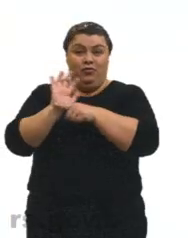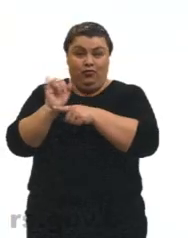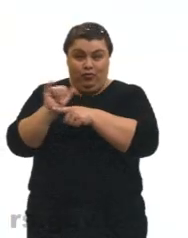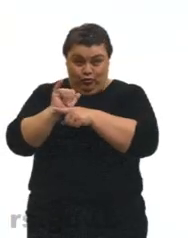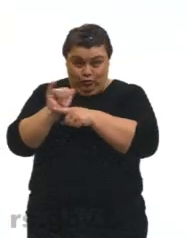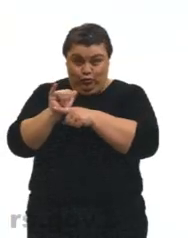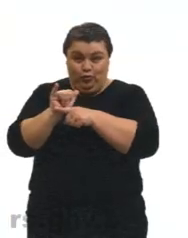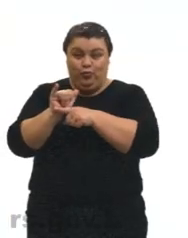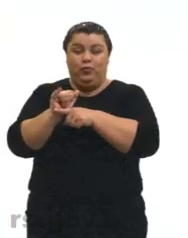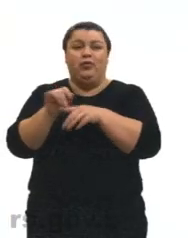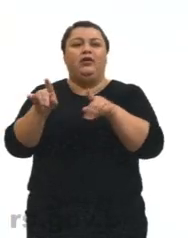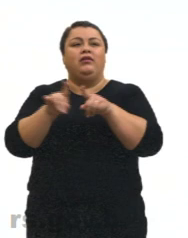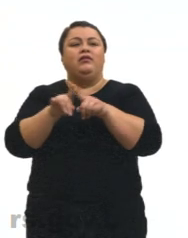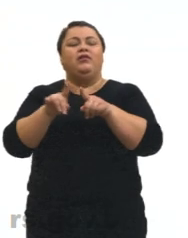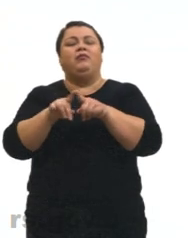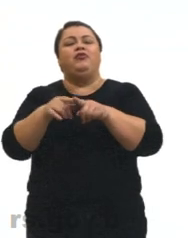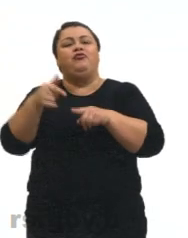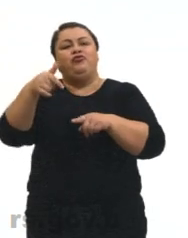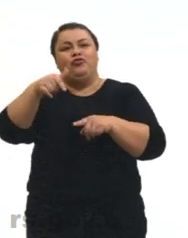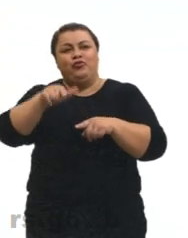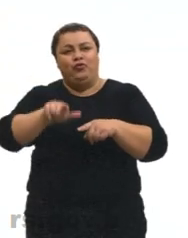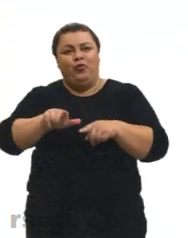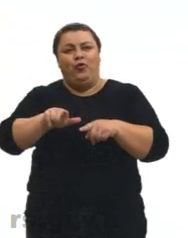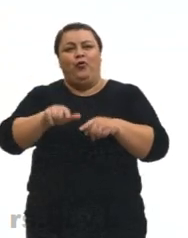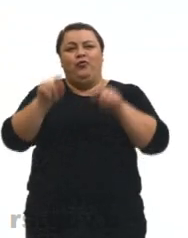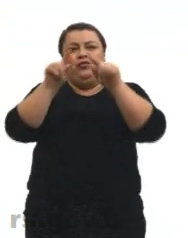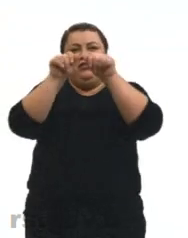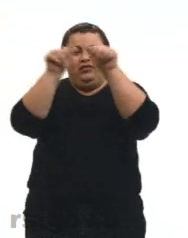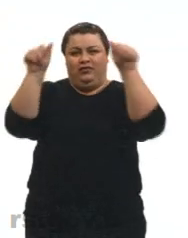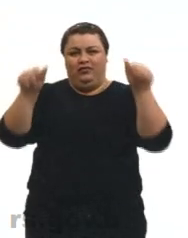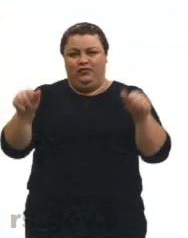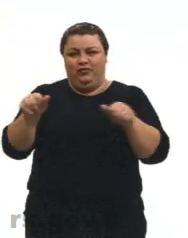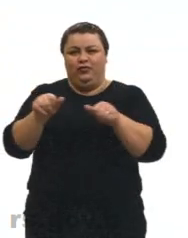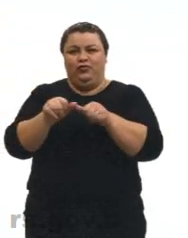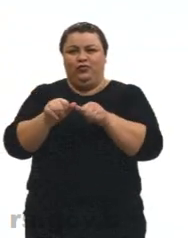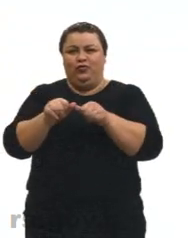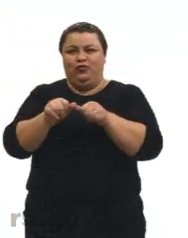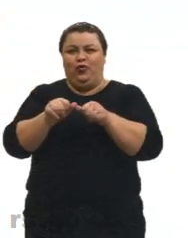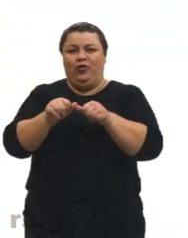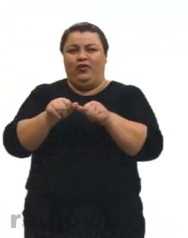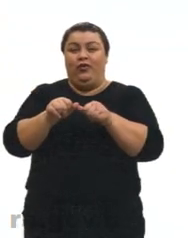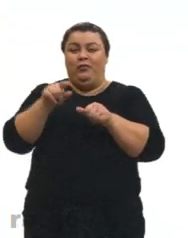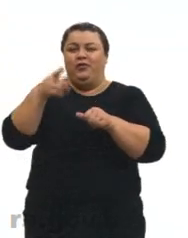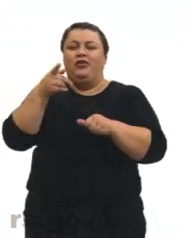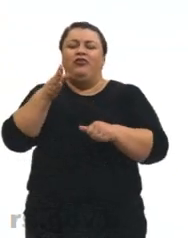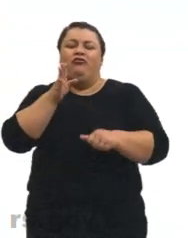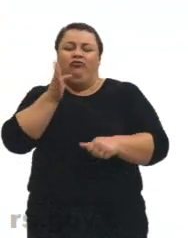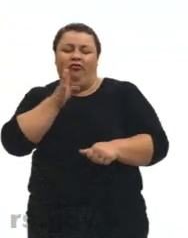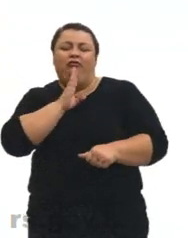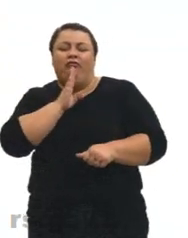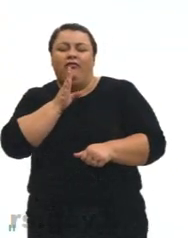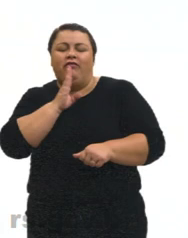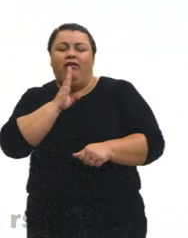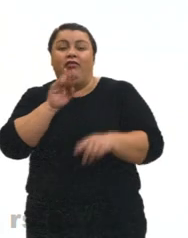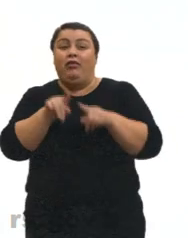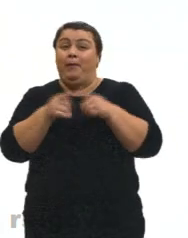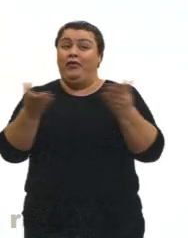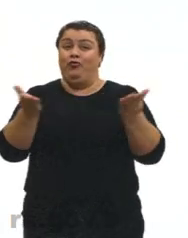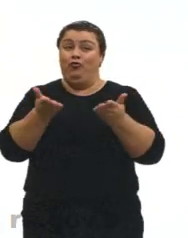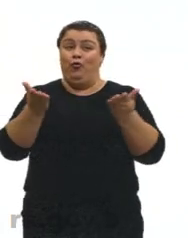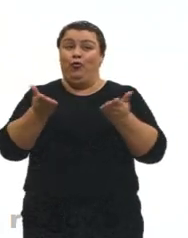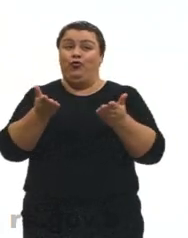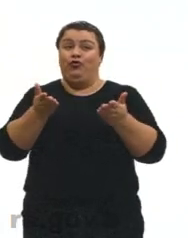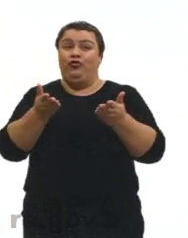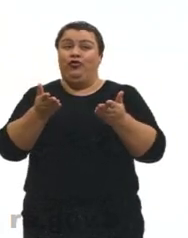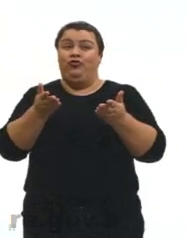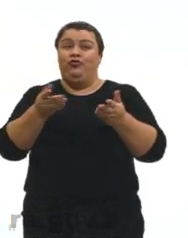e daí eu trago para vocês de novo esse fluxograma que vocês que estão acompanhando aí as aulas já conhecem mas hoje a